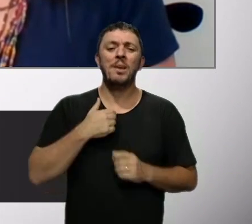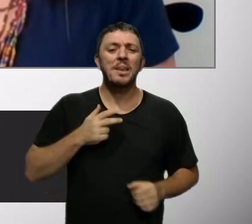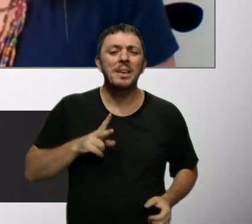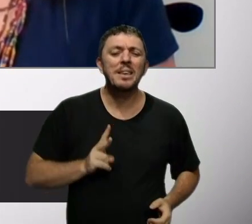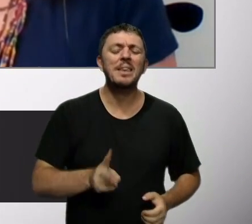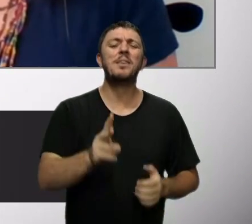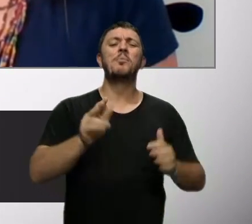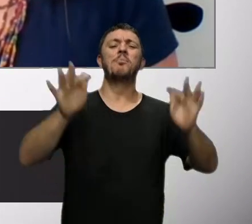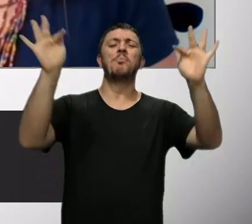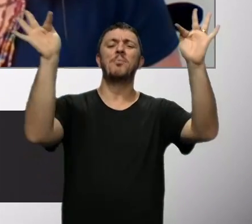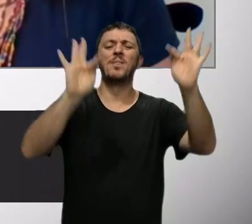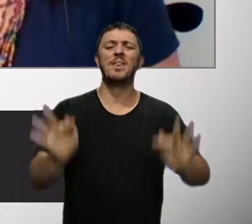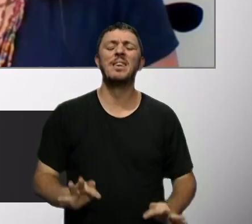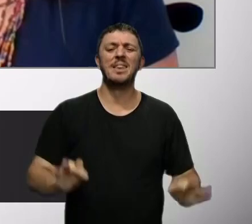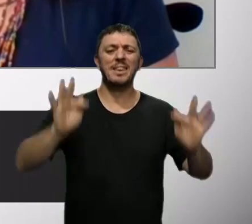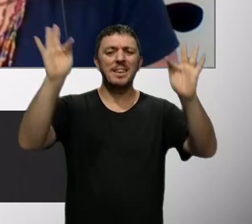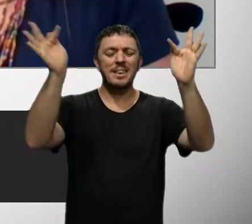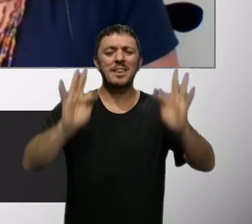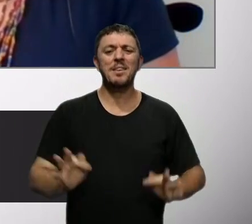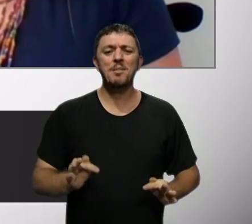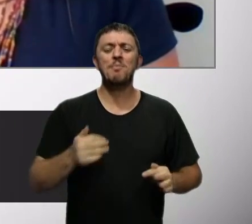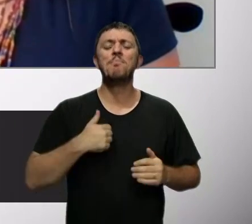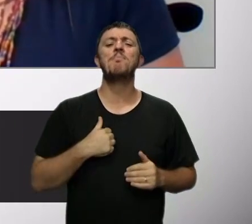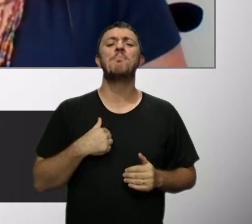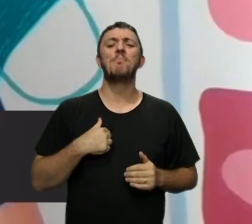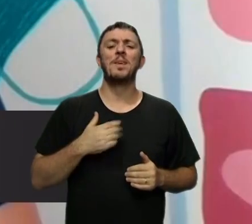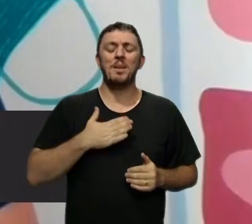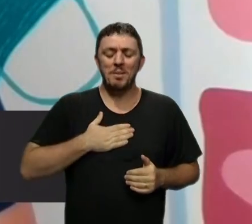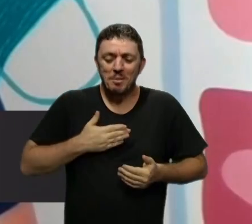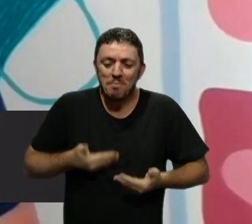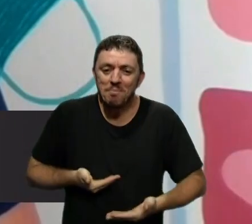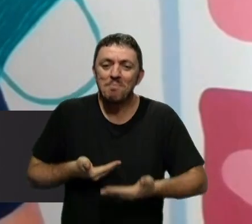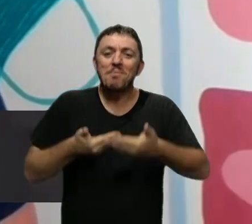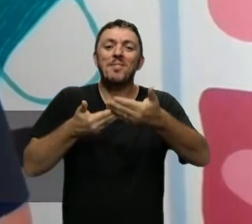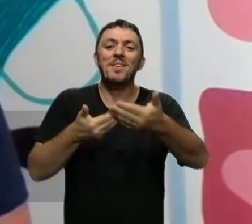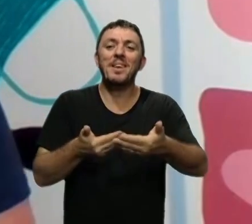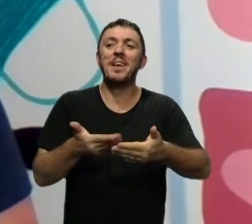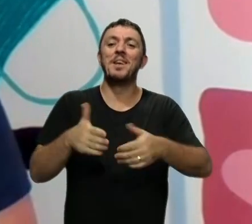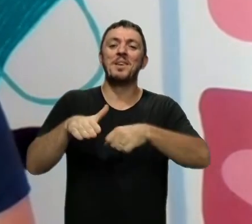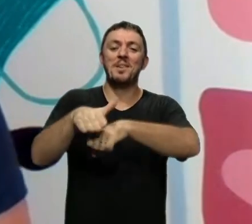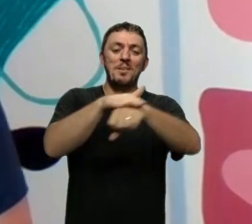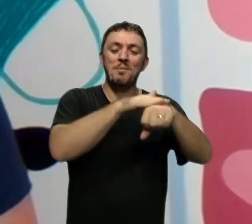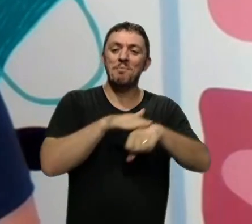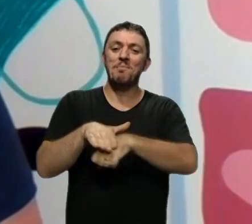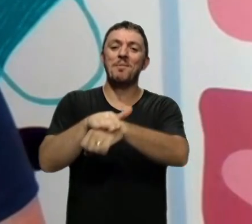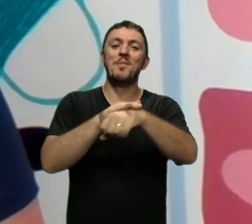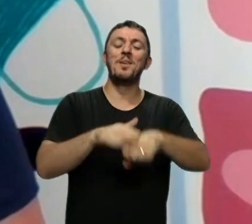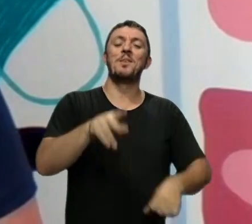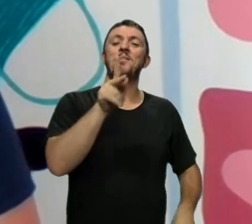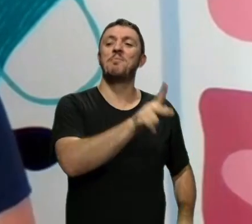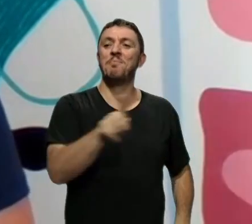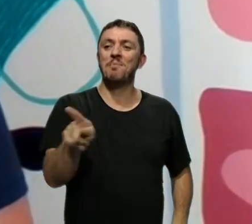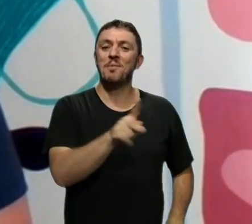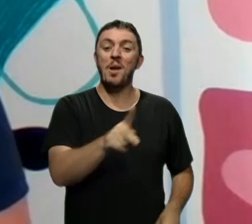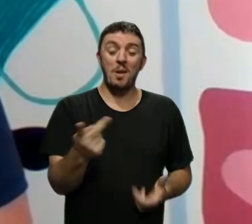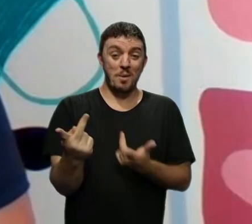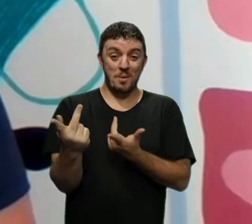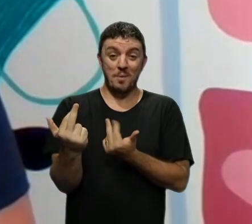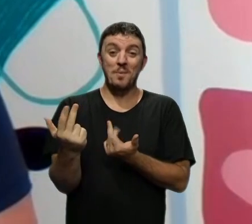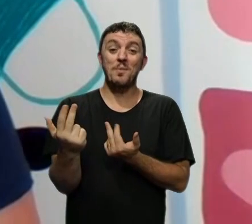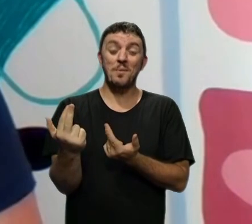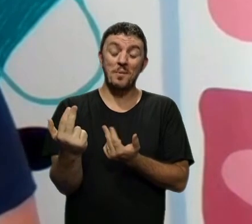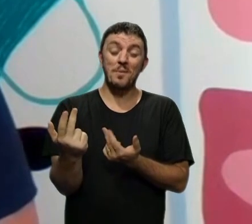muito feliz quando recebo convites para conversar com professoras e professores que, como eu, estão na